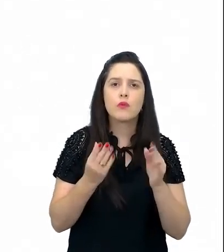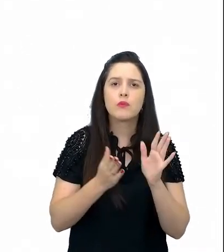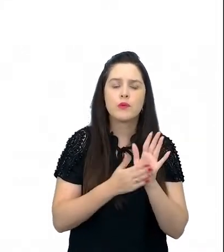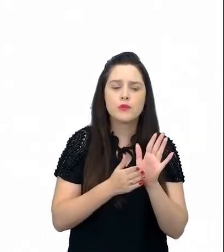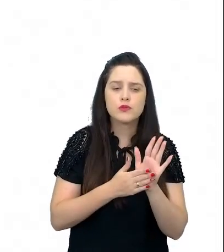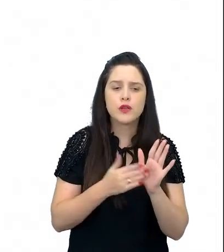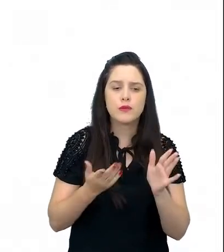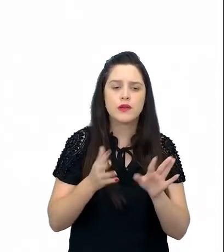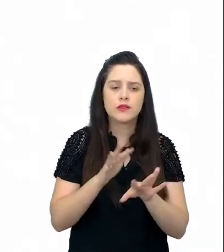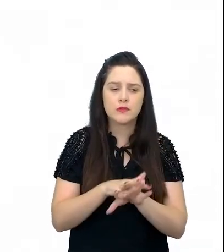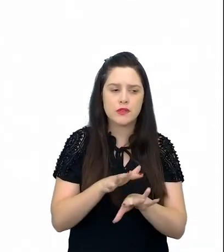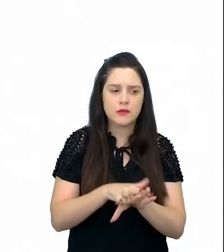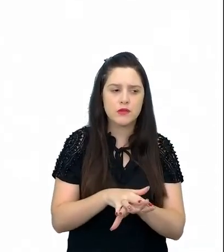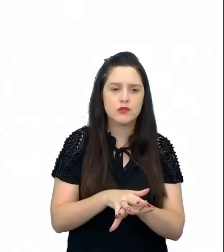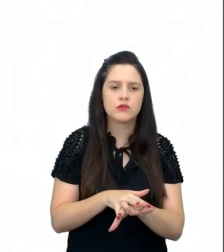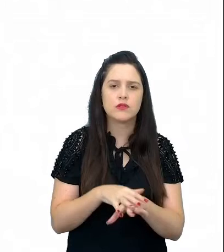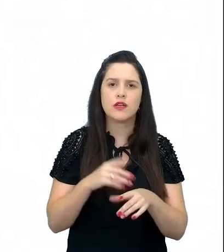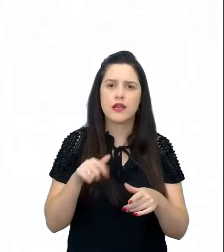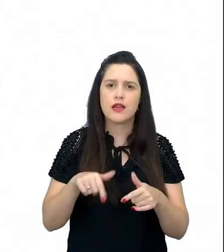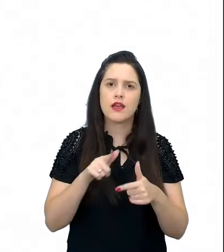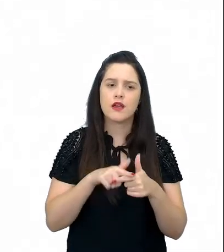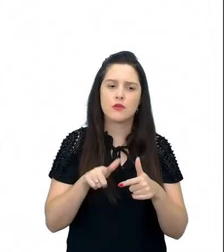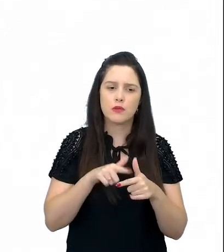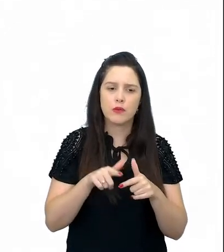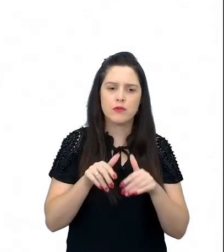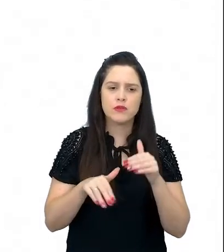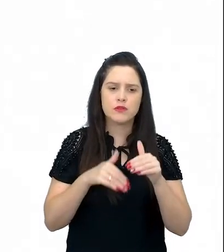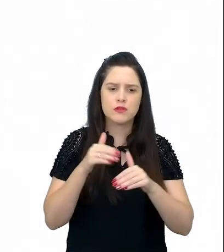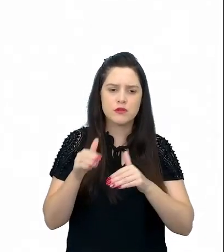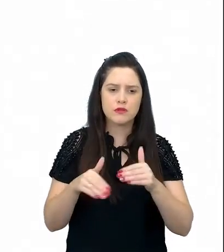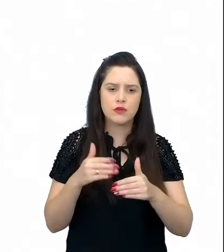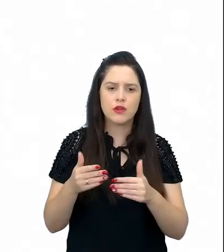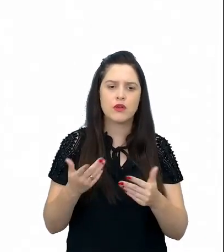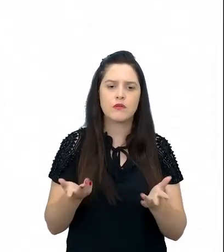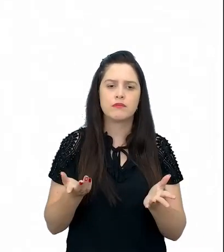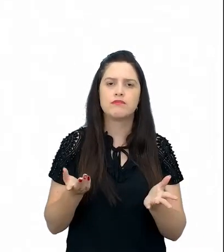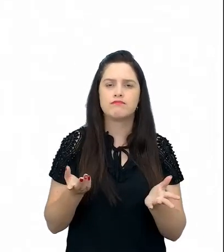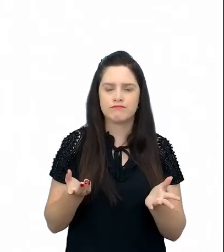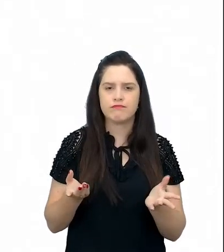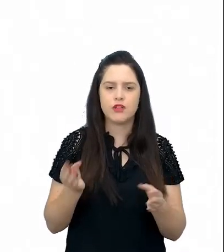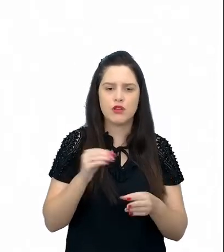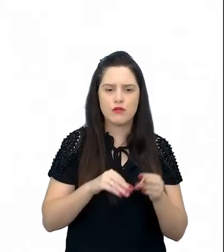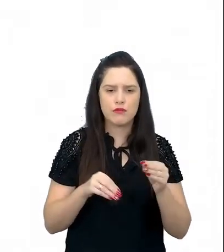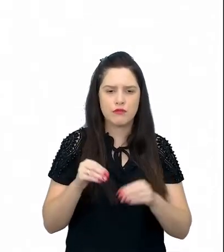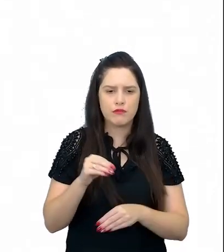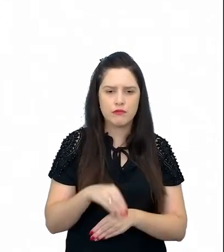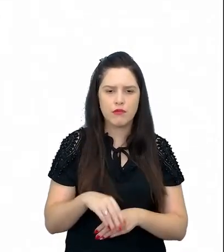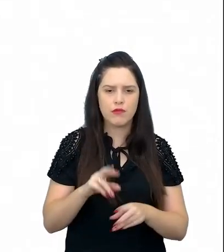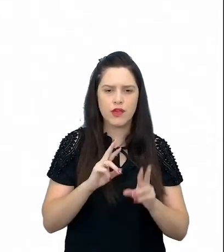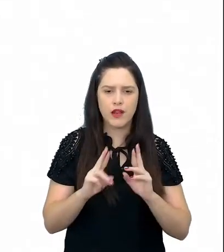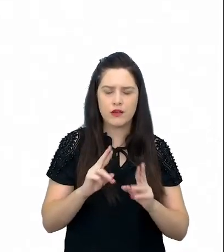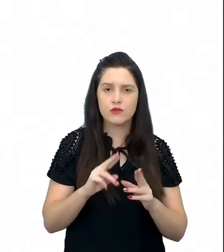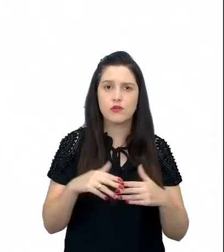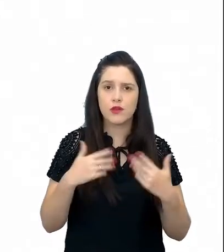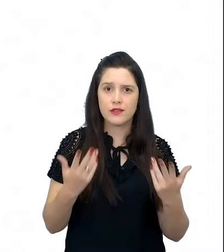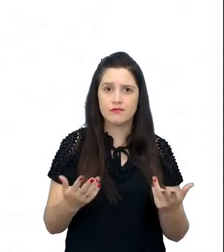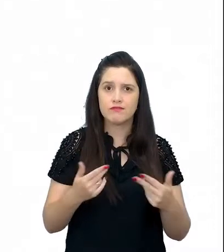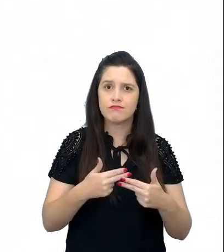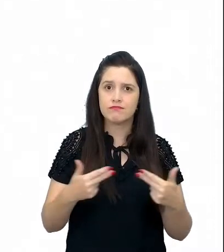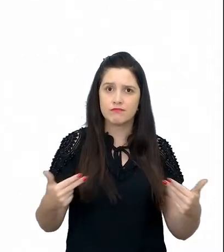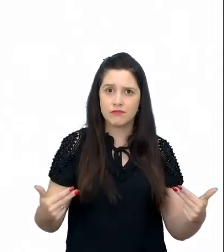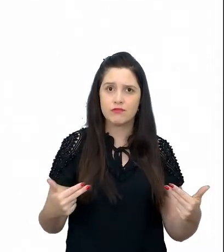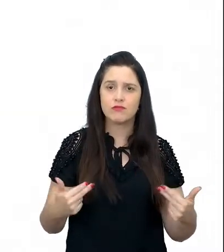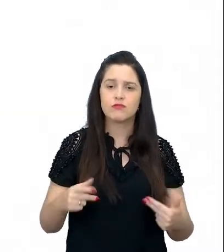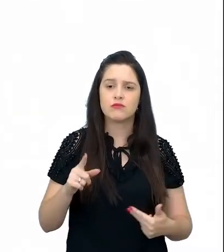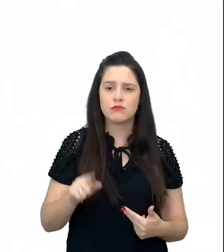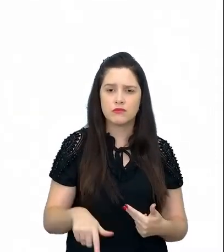proporcionalidade. Elaborar situações, problemas que envolvam relações de proporcionalidade. Olha só, se eu estou falando de proporcionalidade direta ou inversamente, olha lá. Se